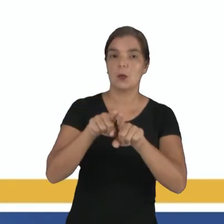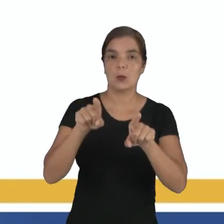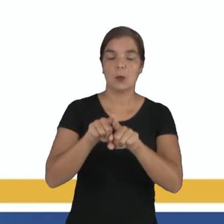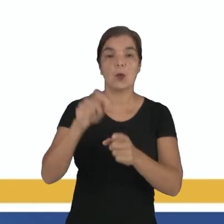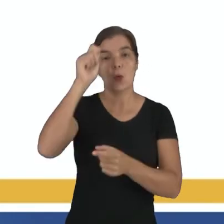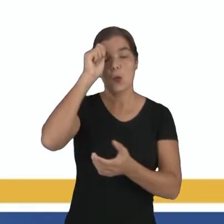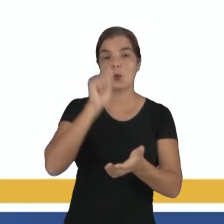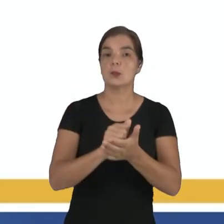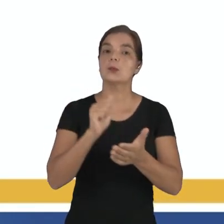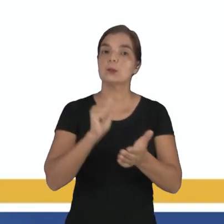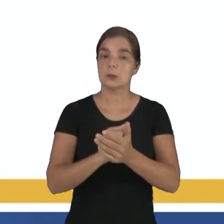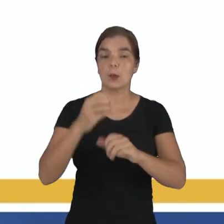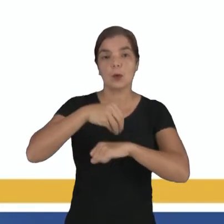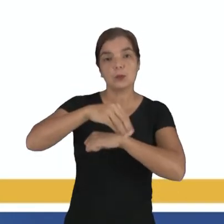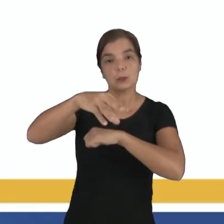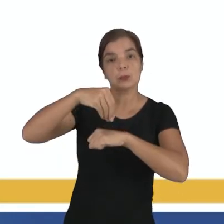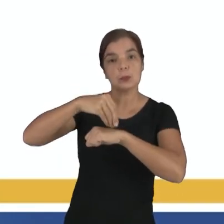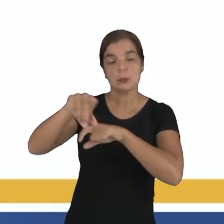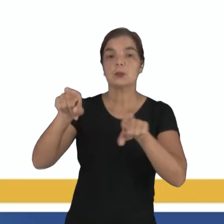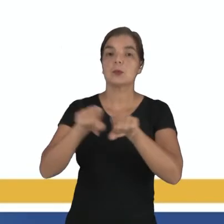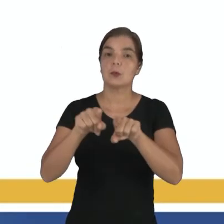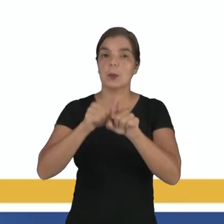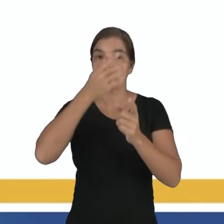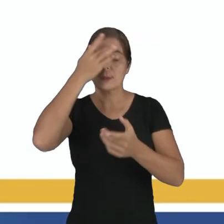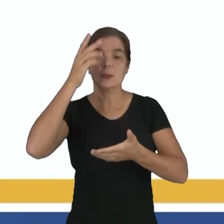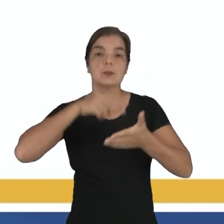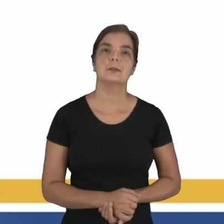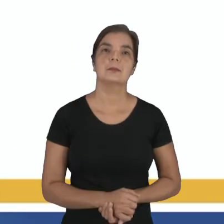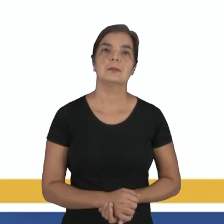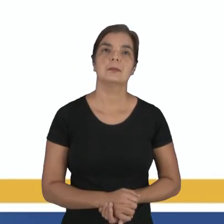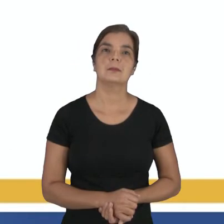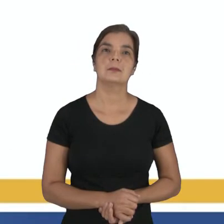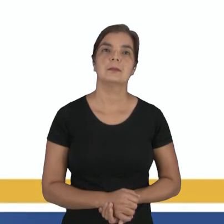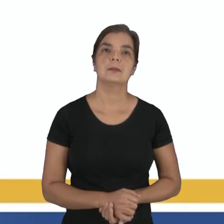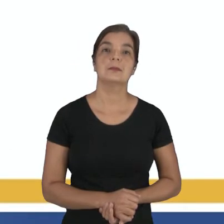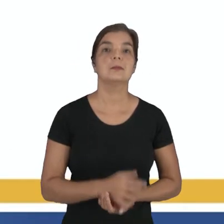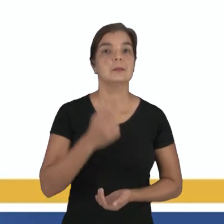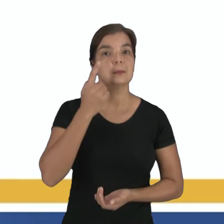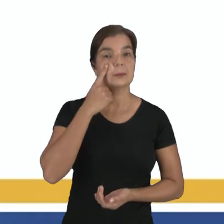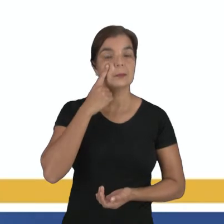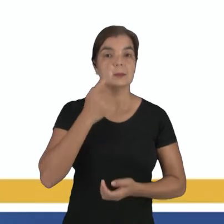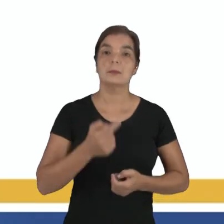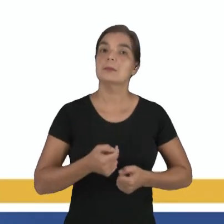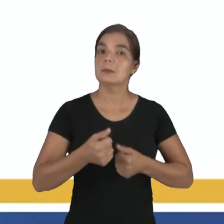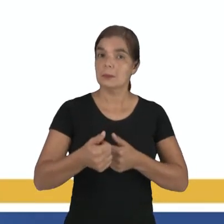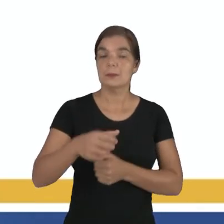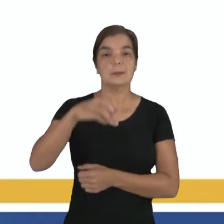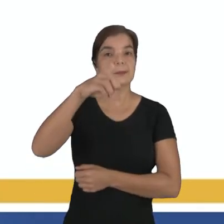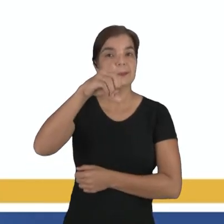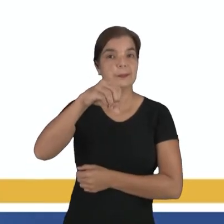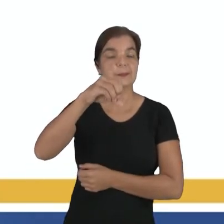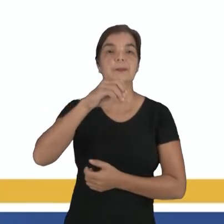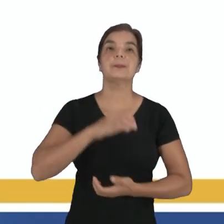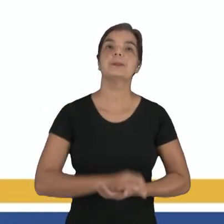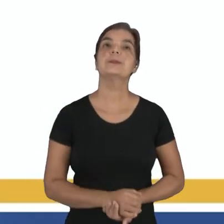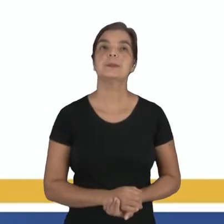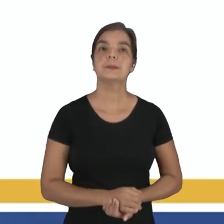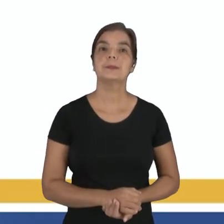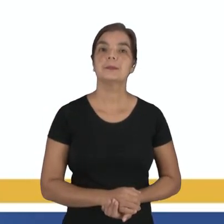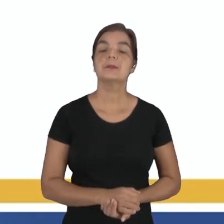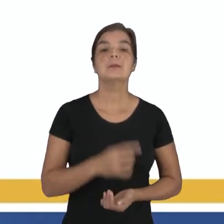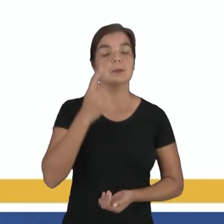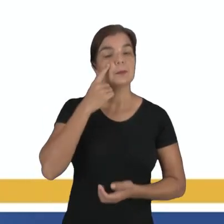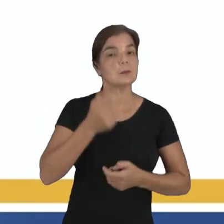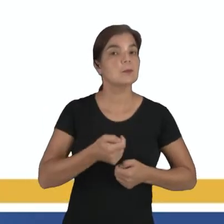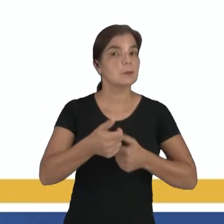autor ele quis passar para os seus leitores. Vamos à nossa penúltima dica, a dica 9.